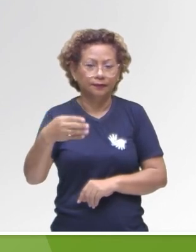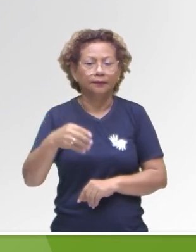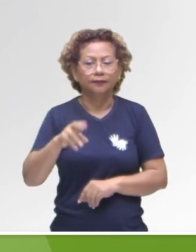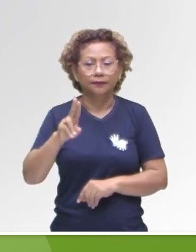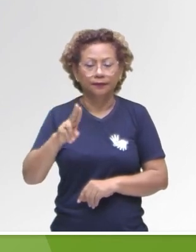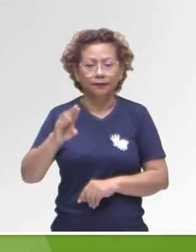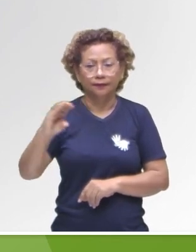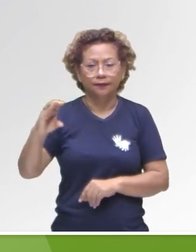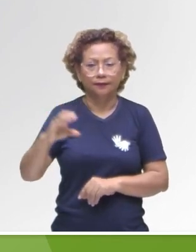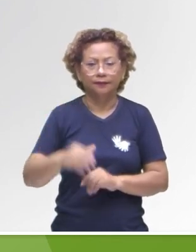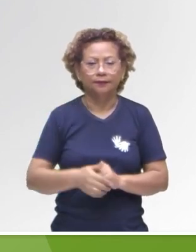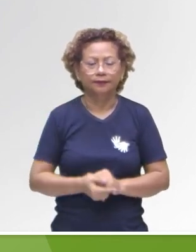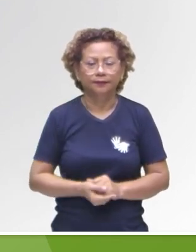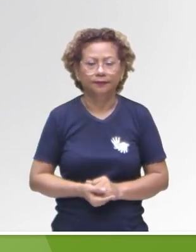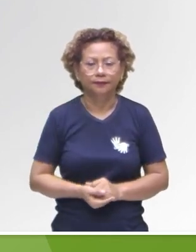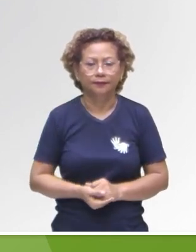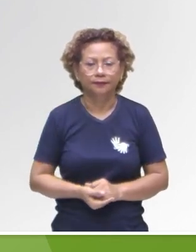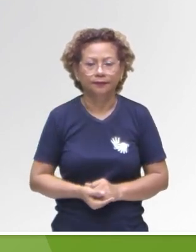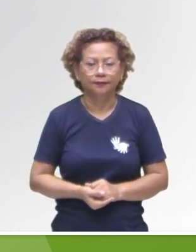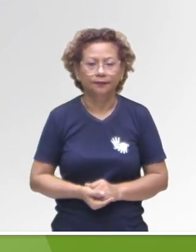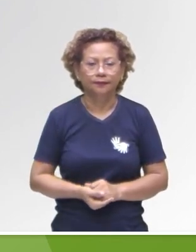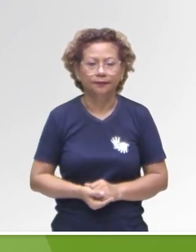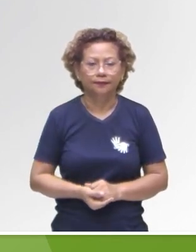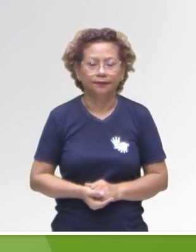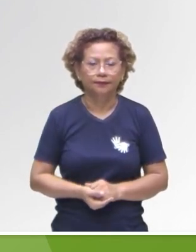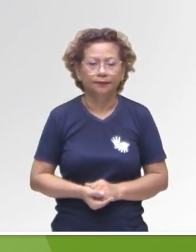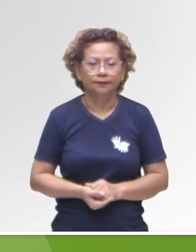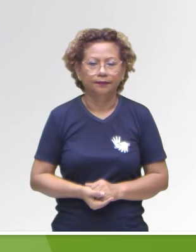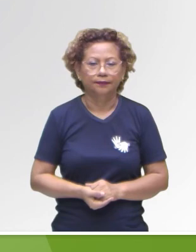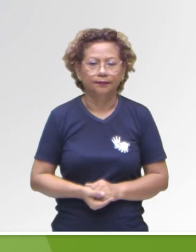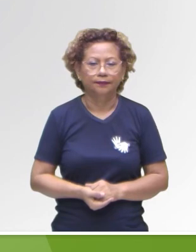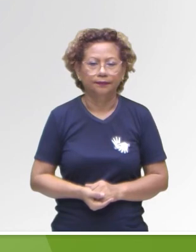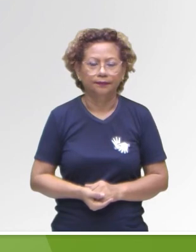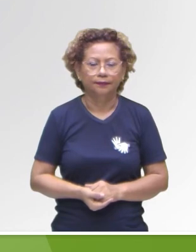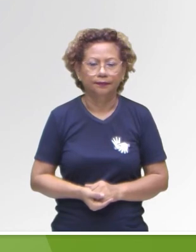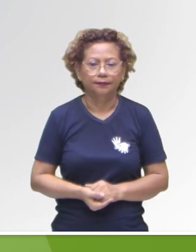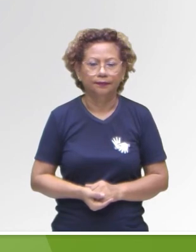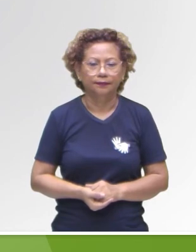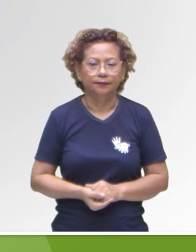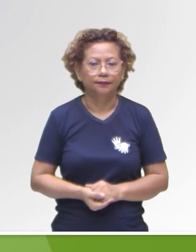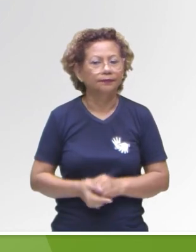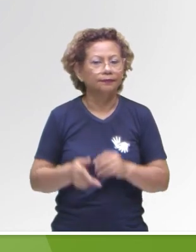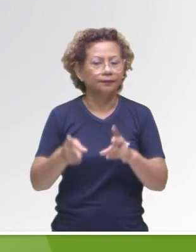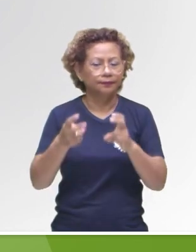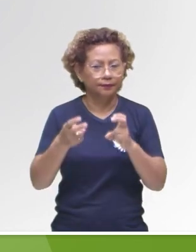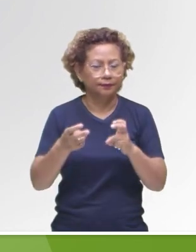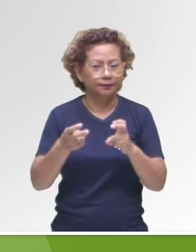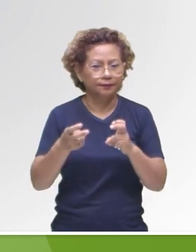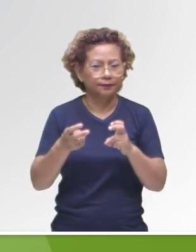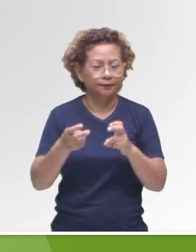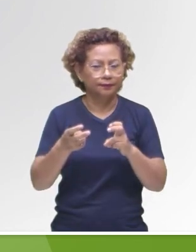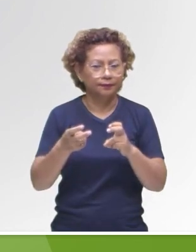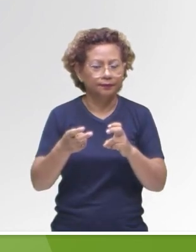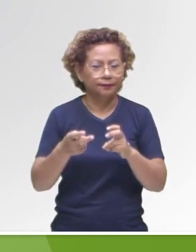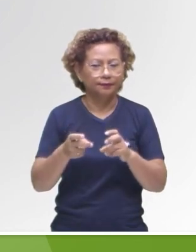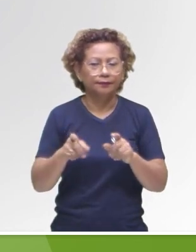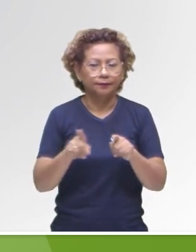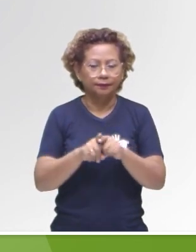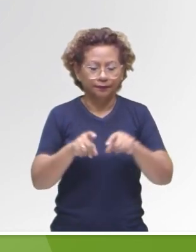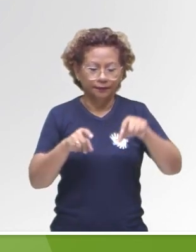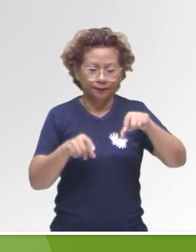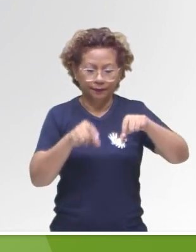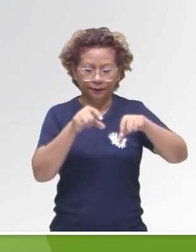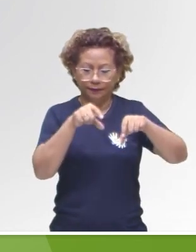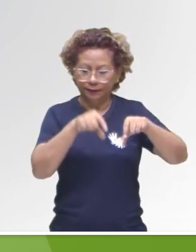microcoulombs. Então, aqui está a carga em cada capacitor, que também é a carga total,